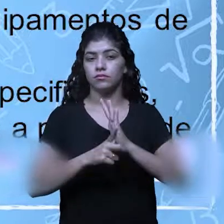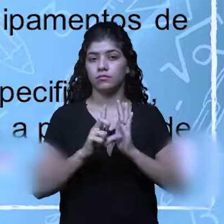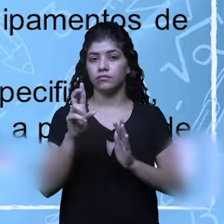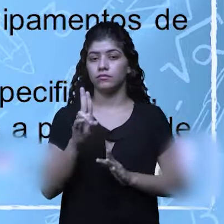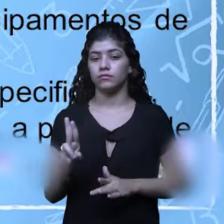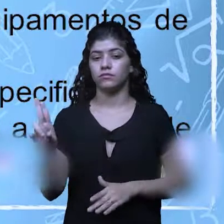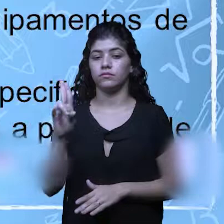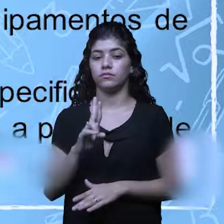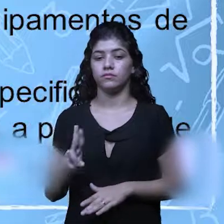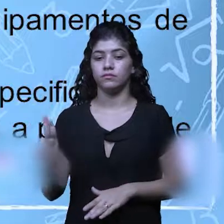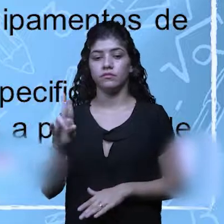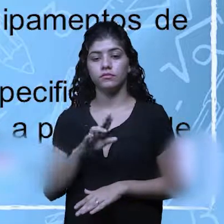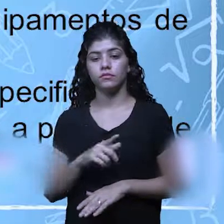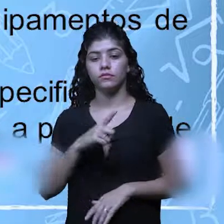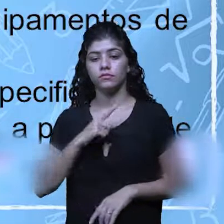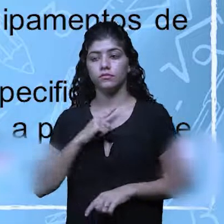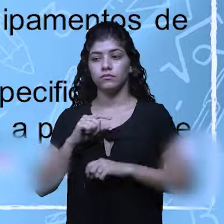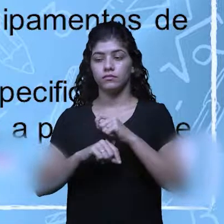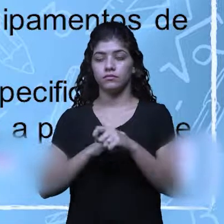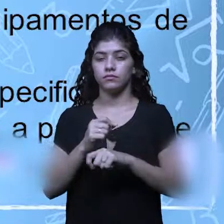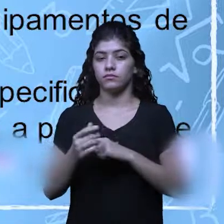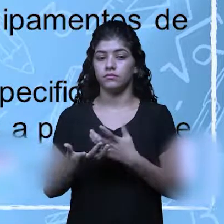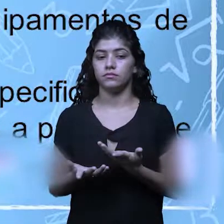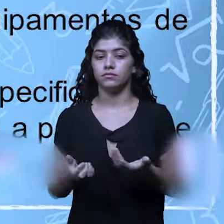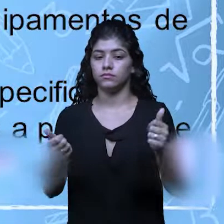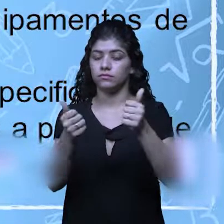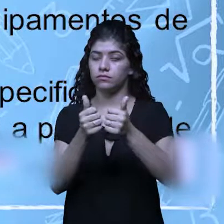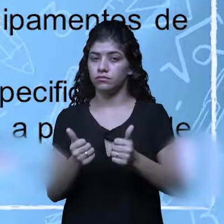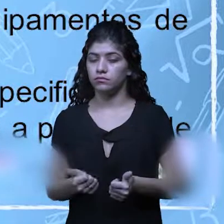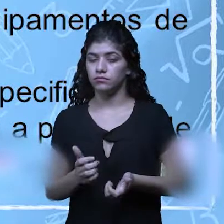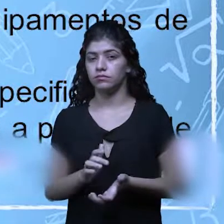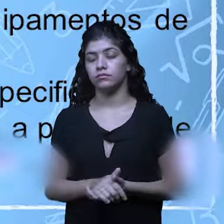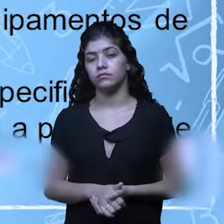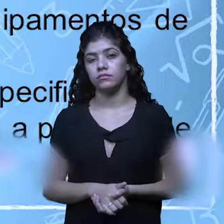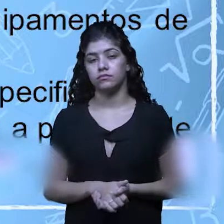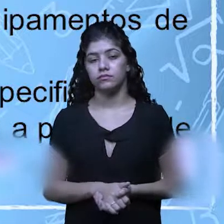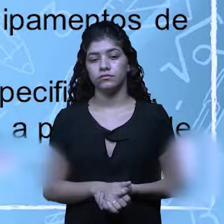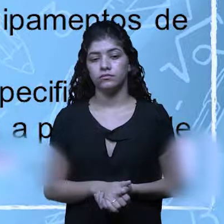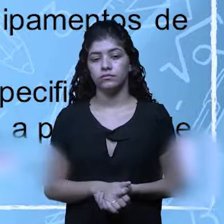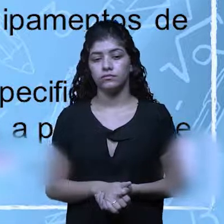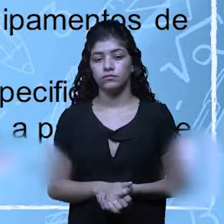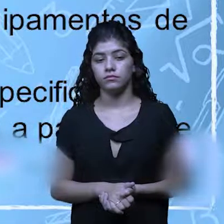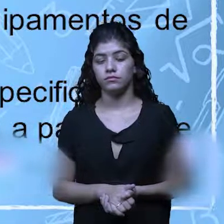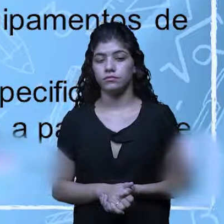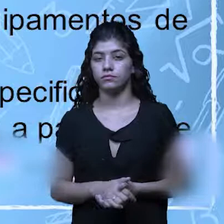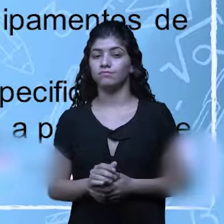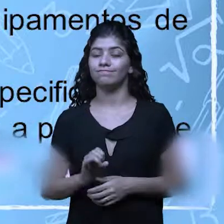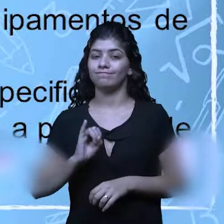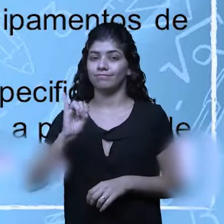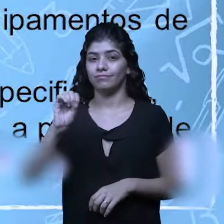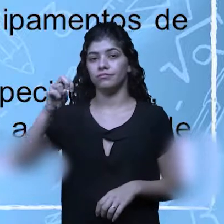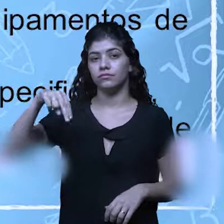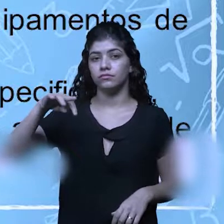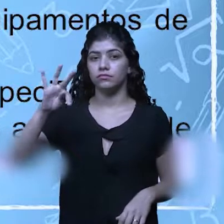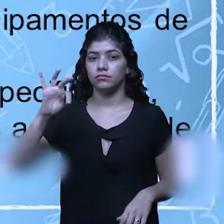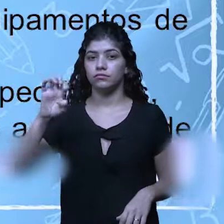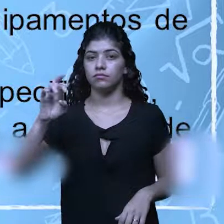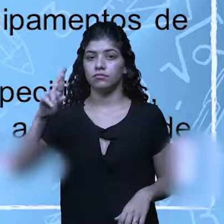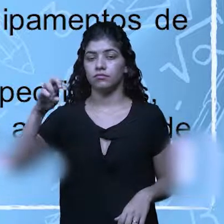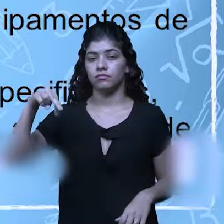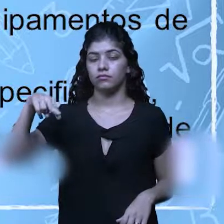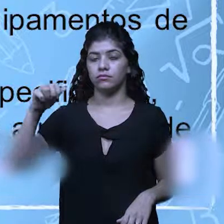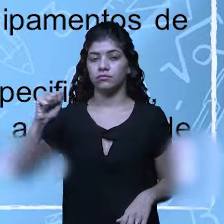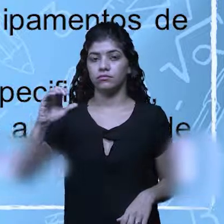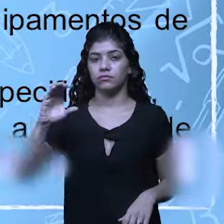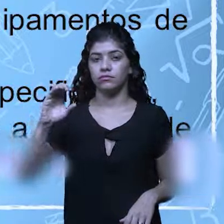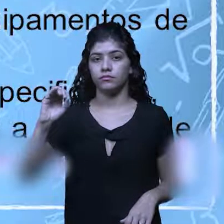específicos antes do uso, contra padrões de medição rastreáveis a padrões de medição internacionais